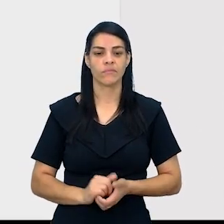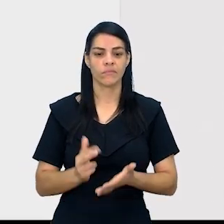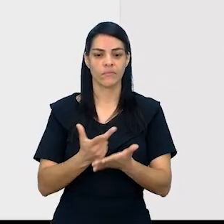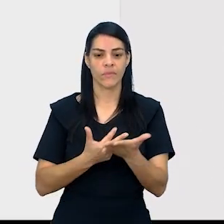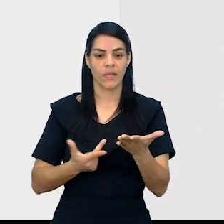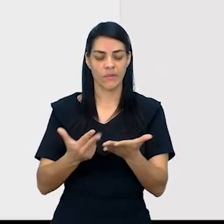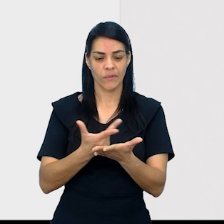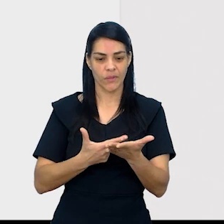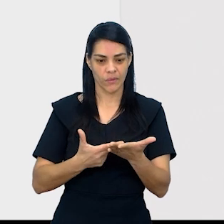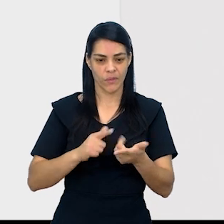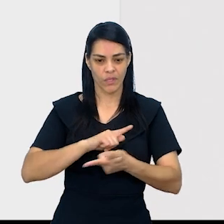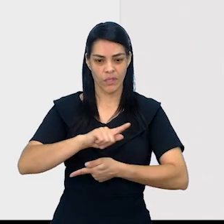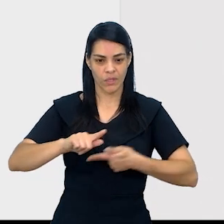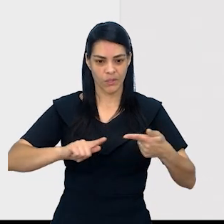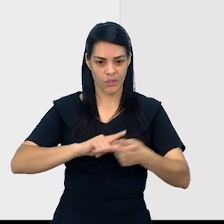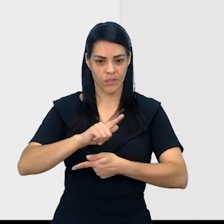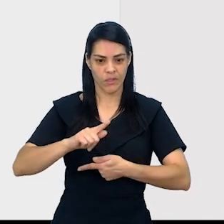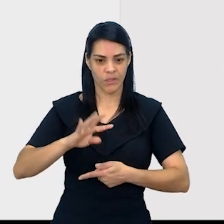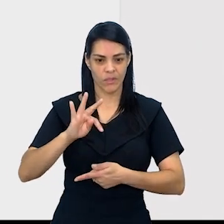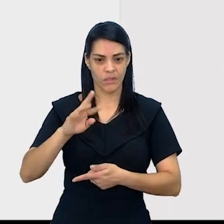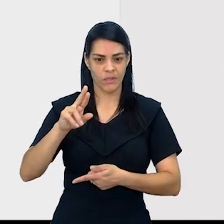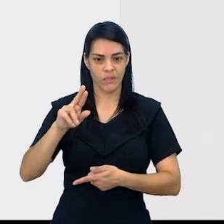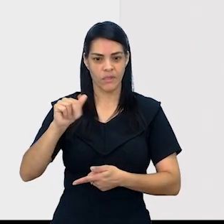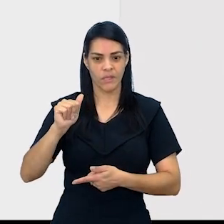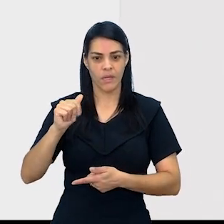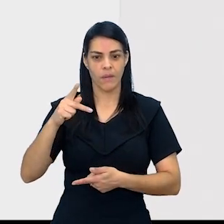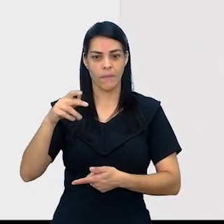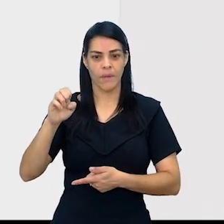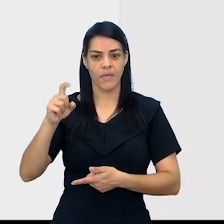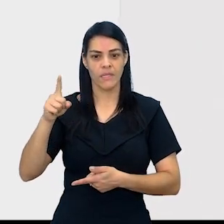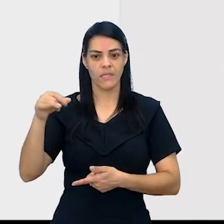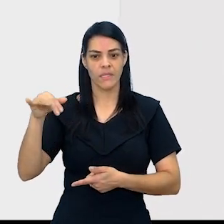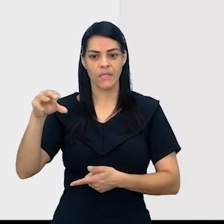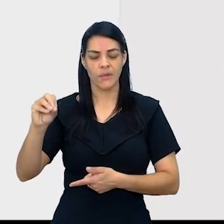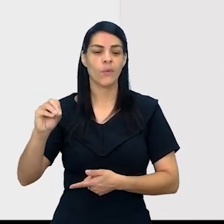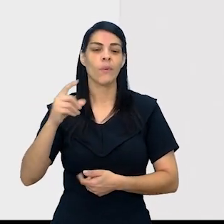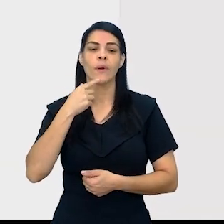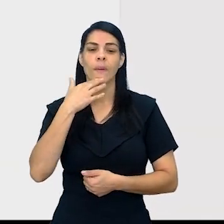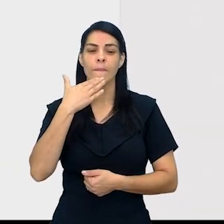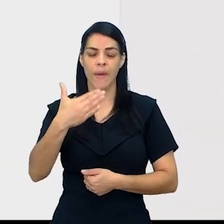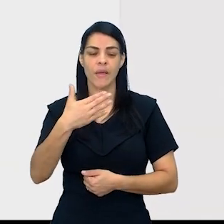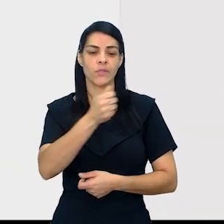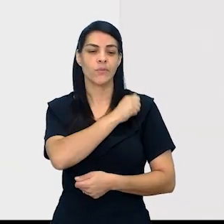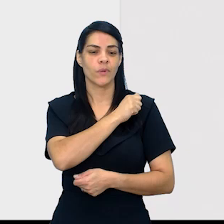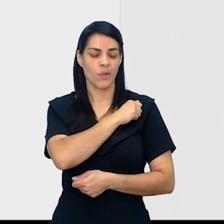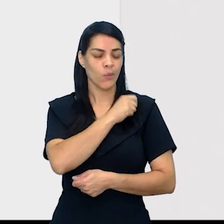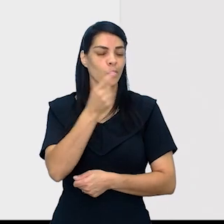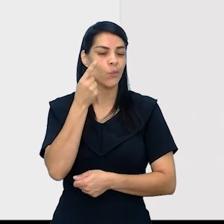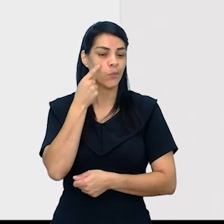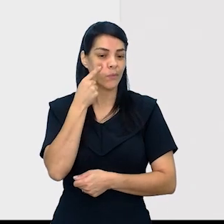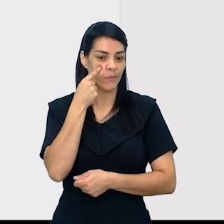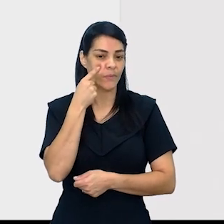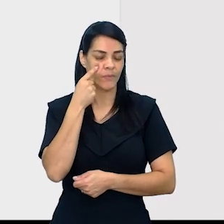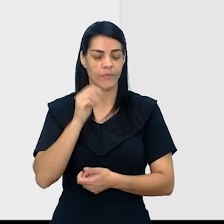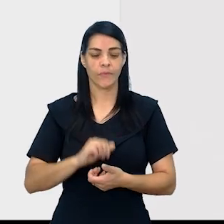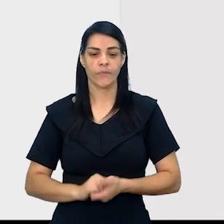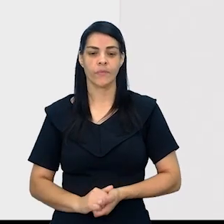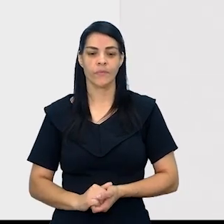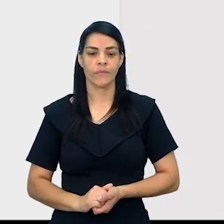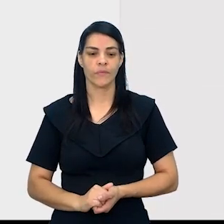geométrica né que é o trapézio e pede para o estudante identificar sobe só um pouquinho isso